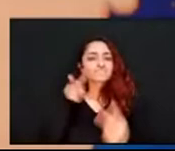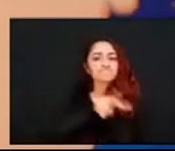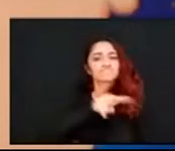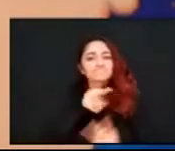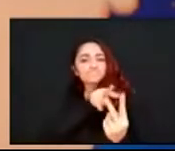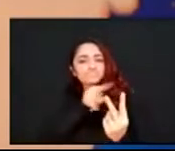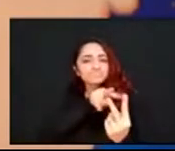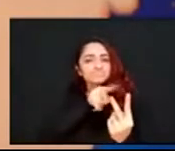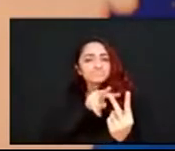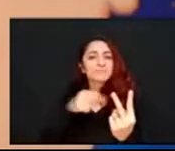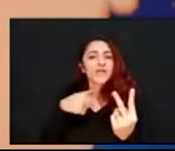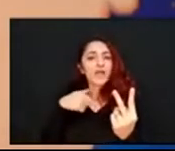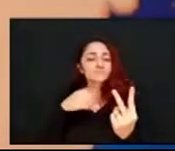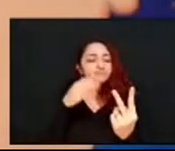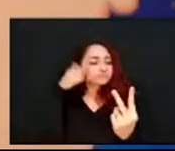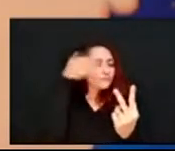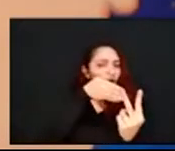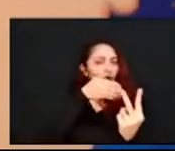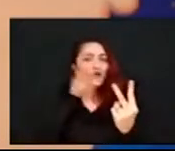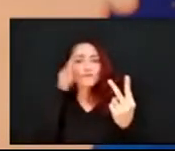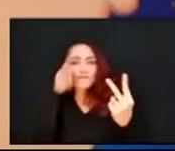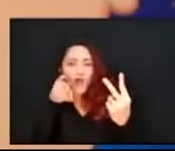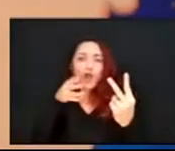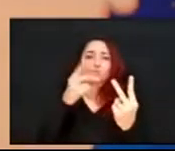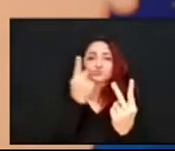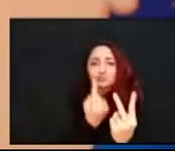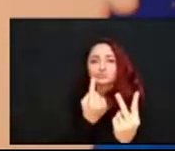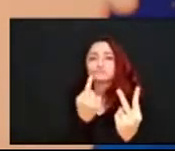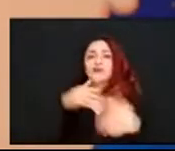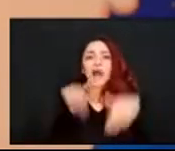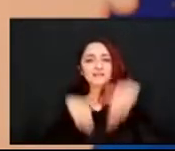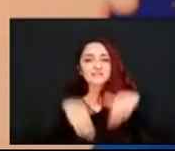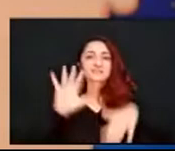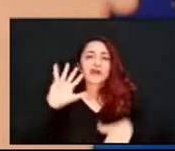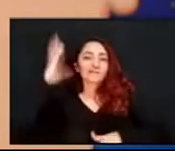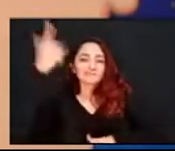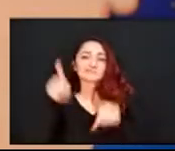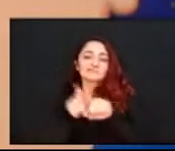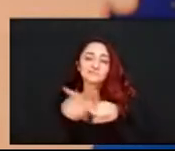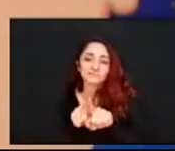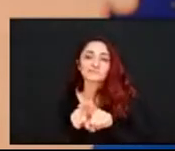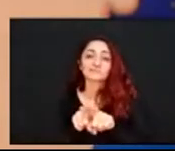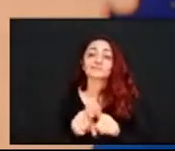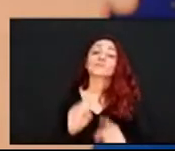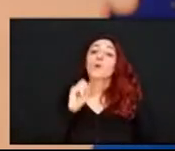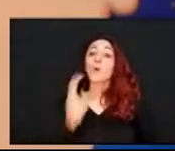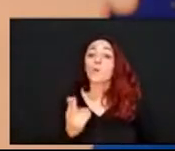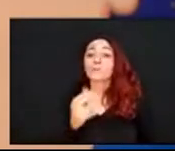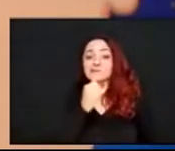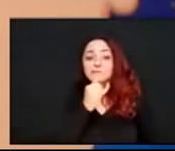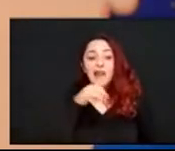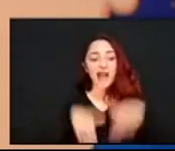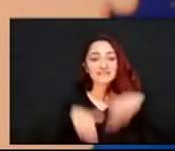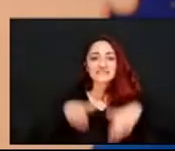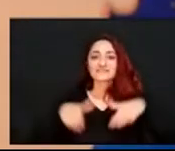tô gastando energia para simular para emular o outro eu para pertencer e eu tô deixando de